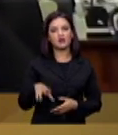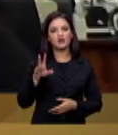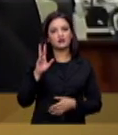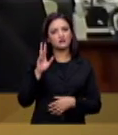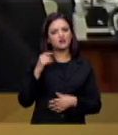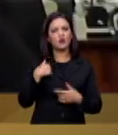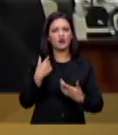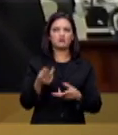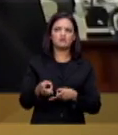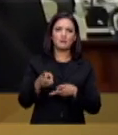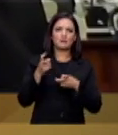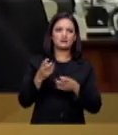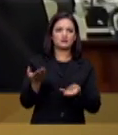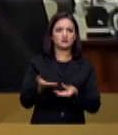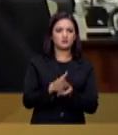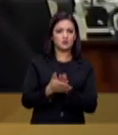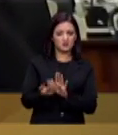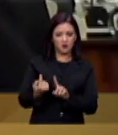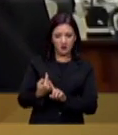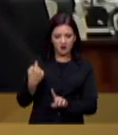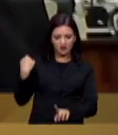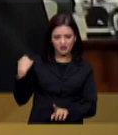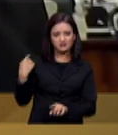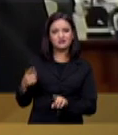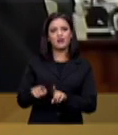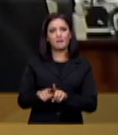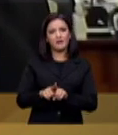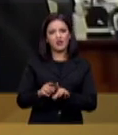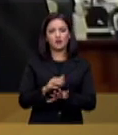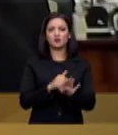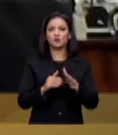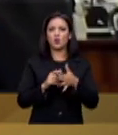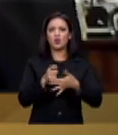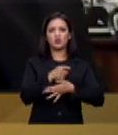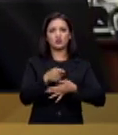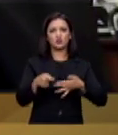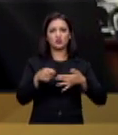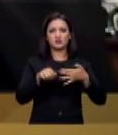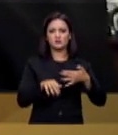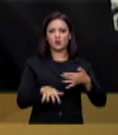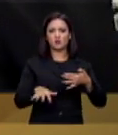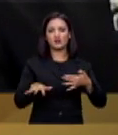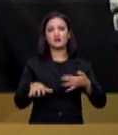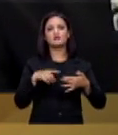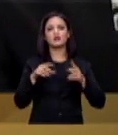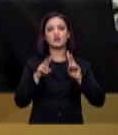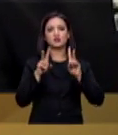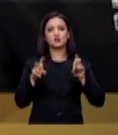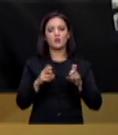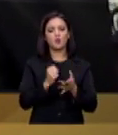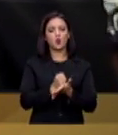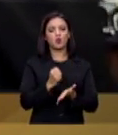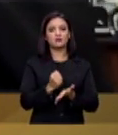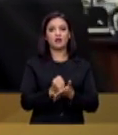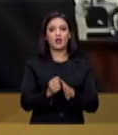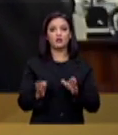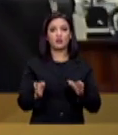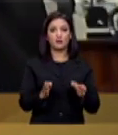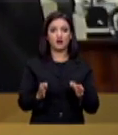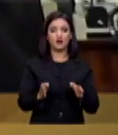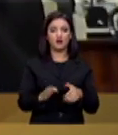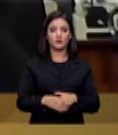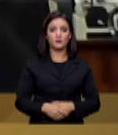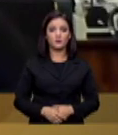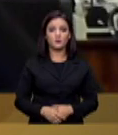as delimitações que se fazem na nossa jurisprudência em torno dessa contratação temporária, eu estou